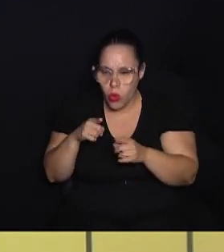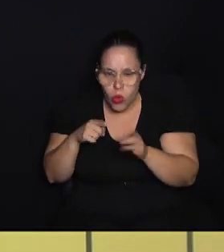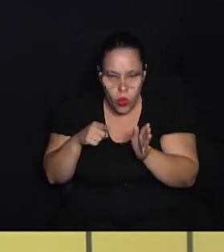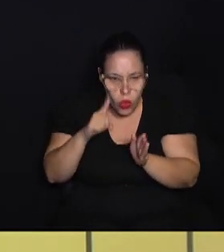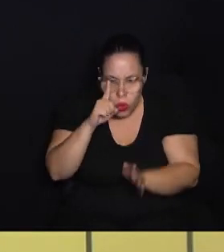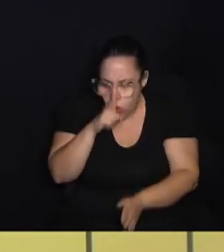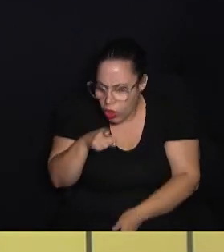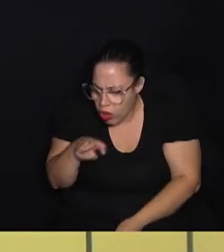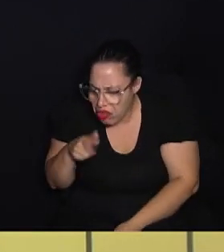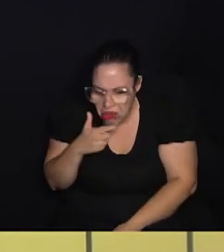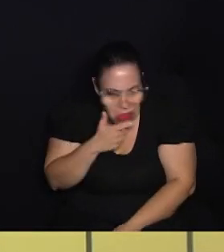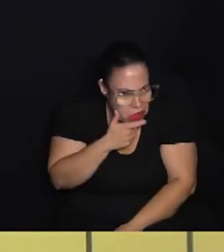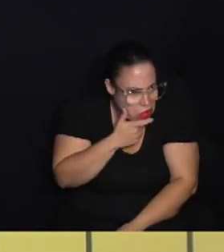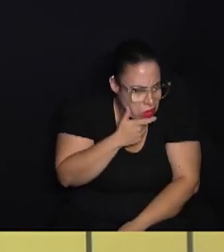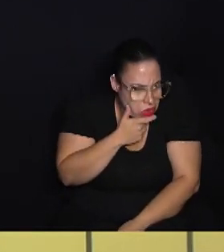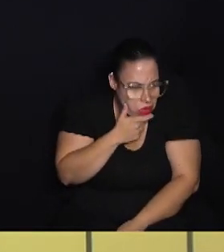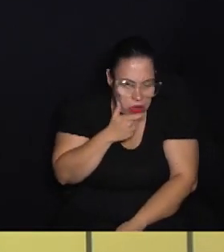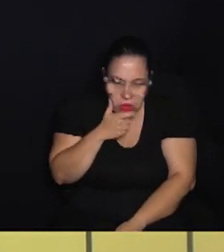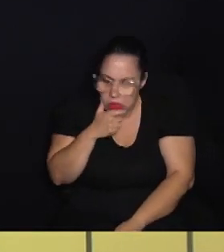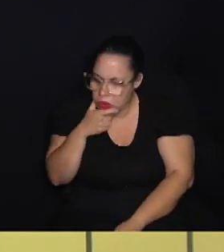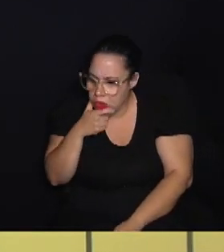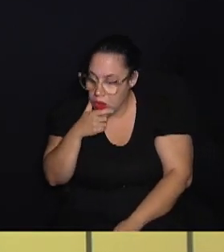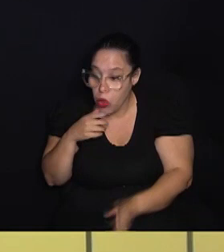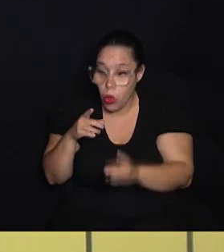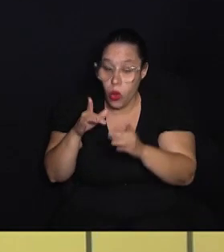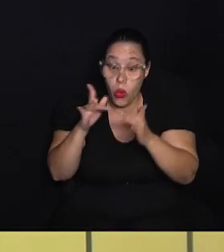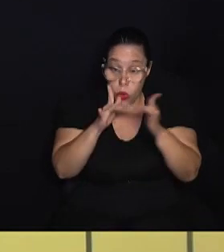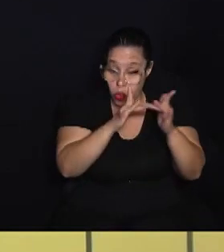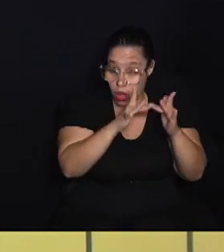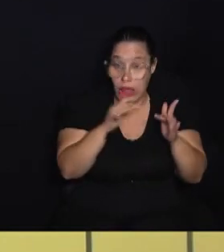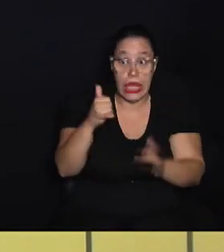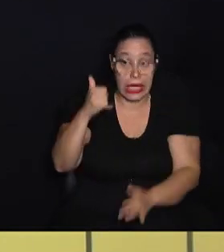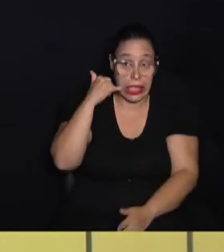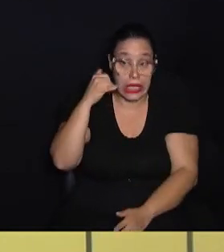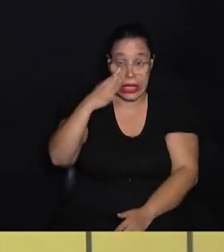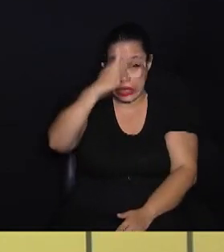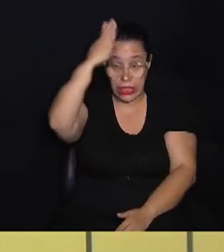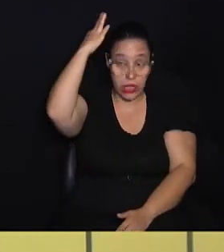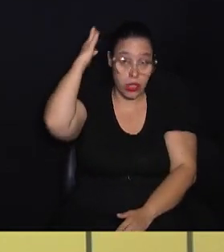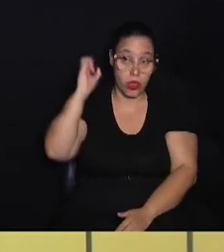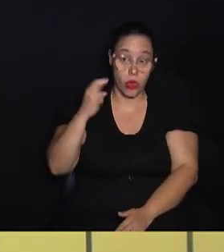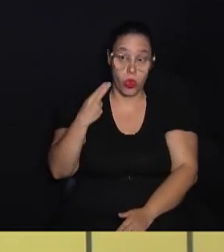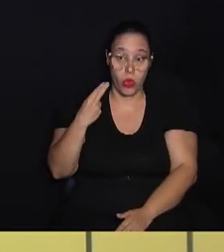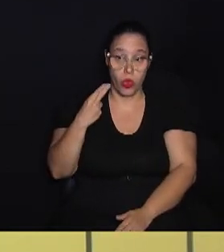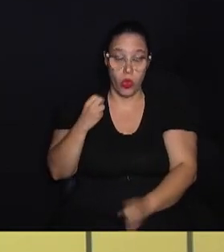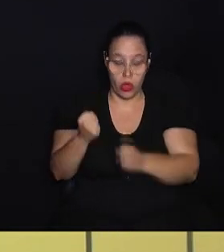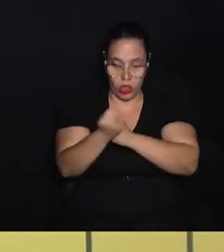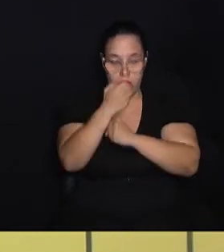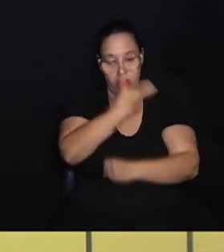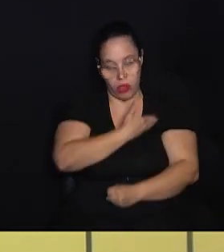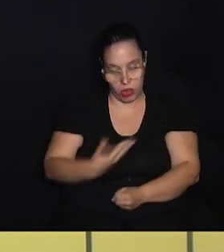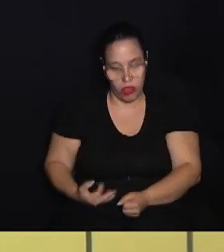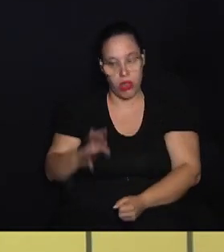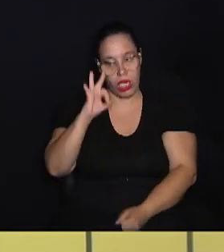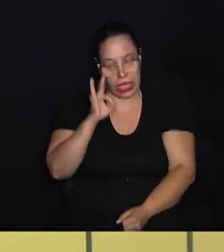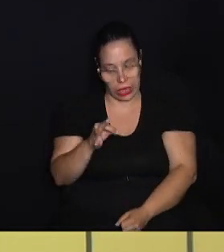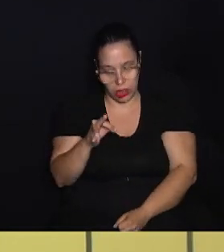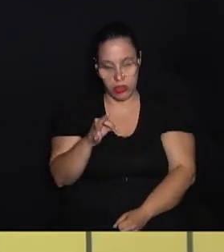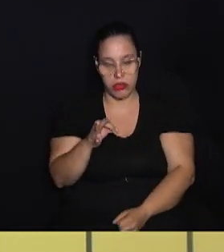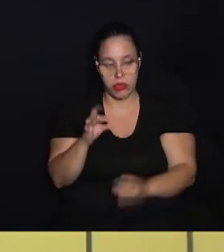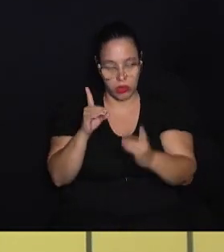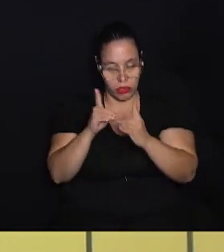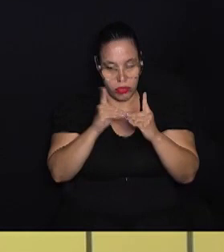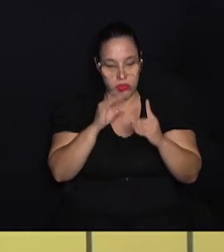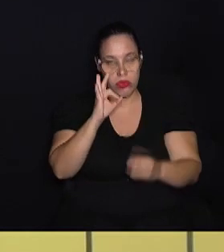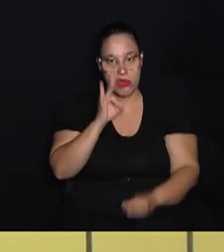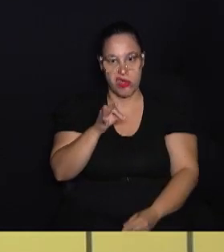incêndio inicial ali e contatar o corpo de bombeiros, né, ou a defesa civil para o atendimento correto. Então, as